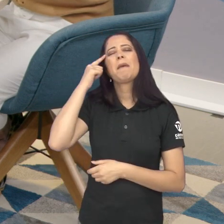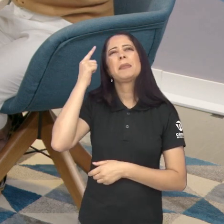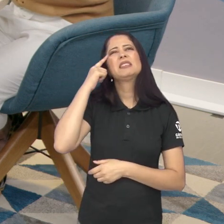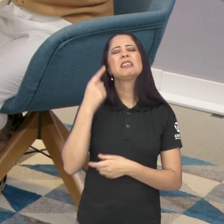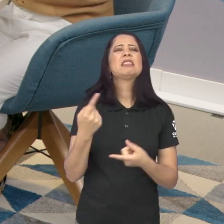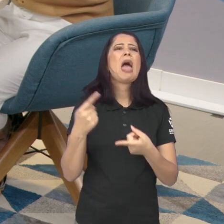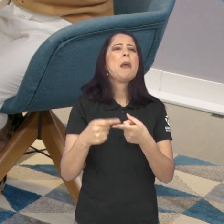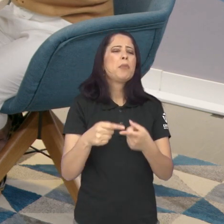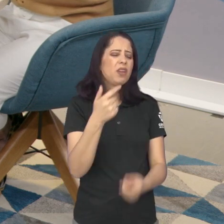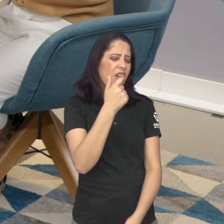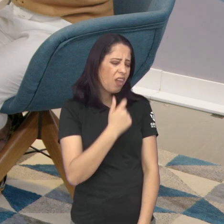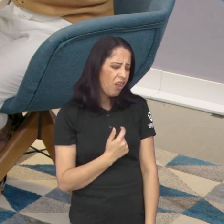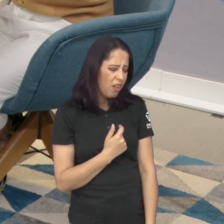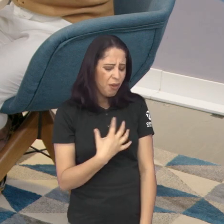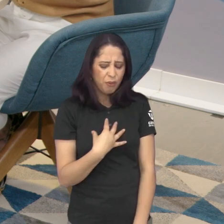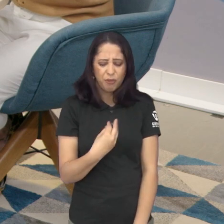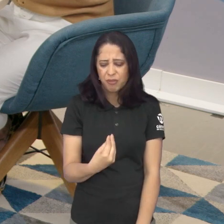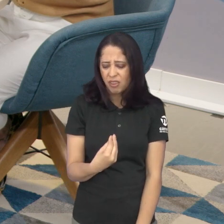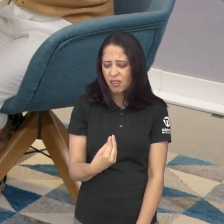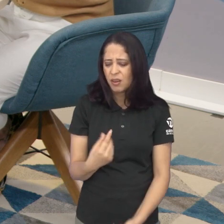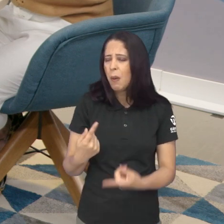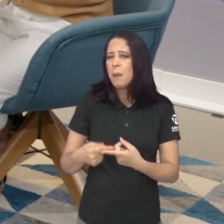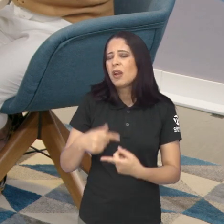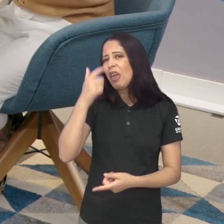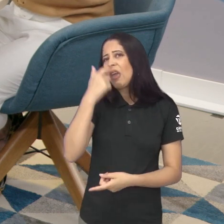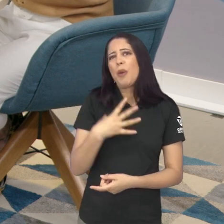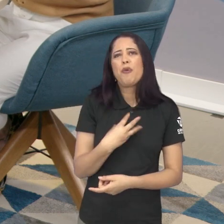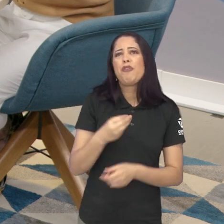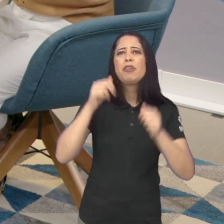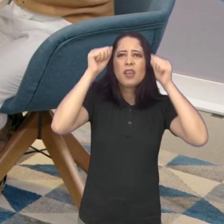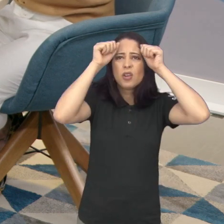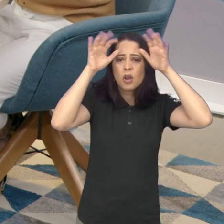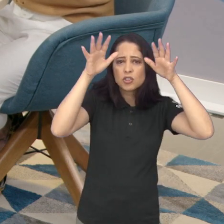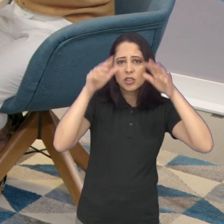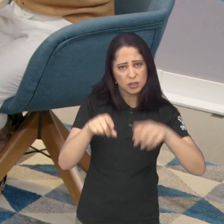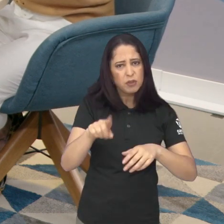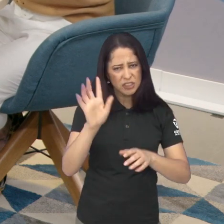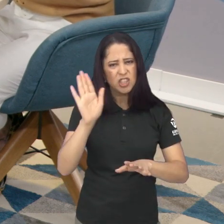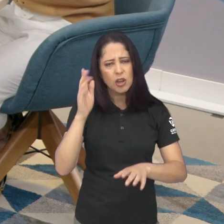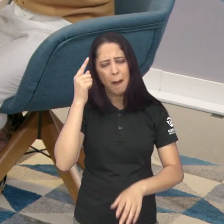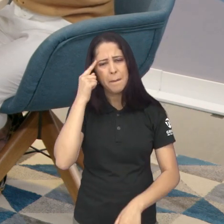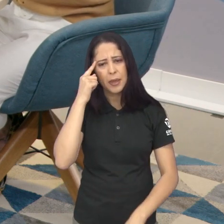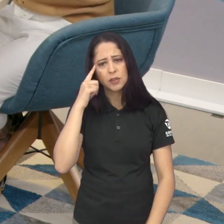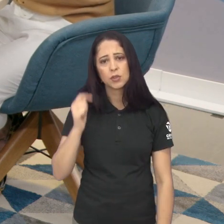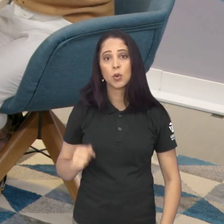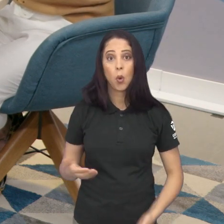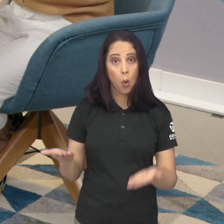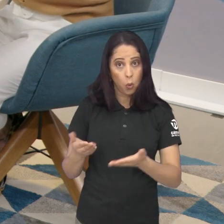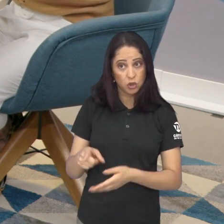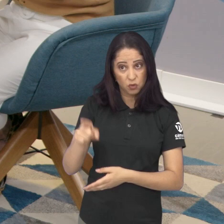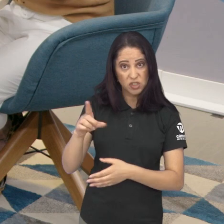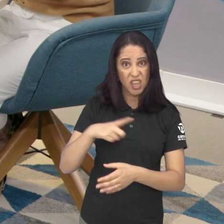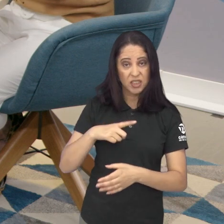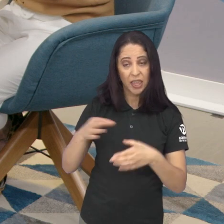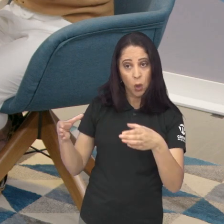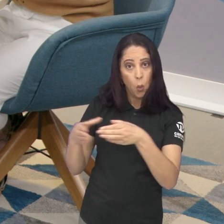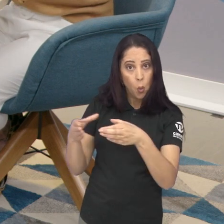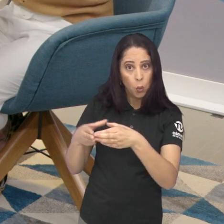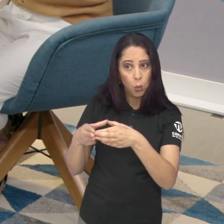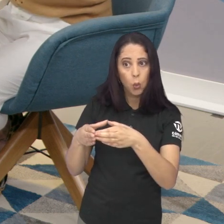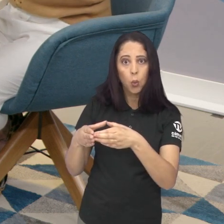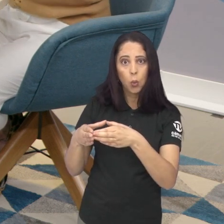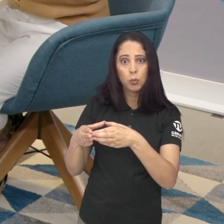que você, né, hoje tem um grupo que é de apoio para pais que também têm filhos autistas, você foi